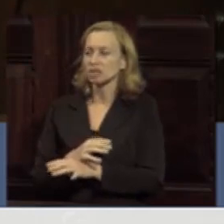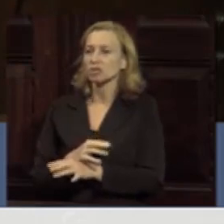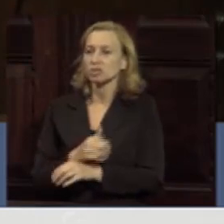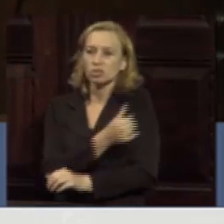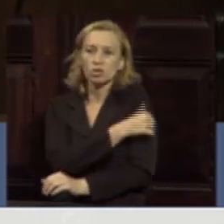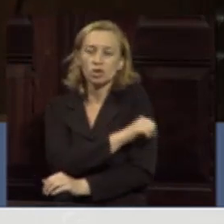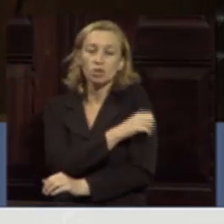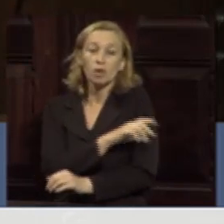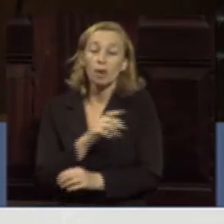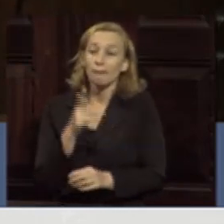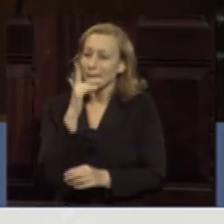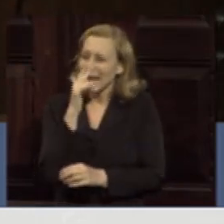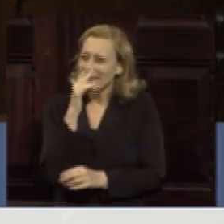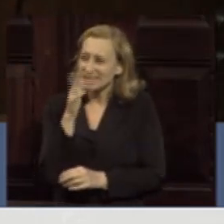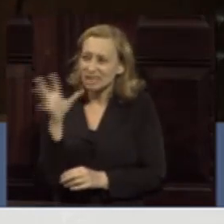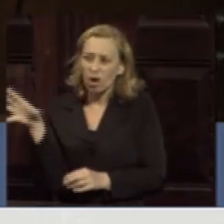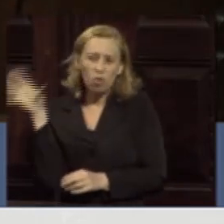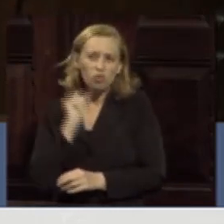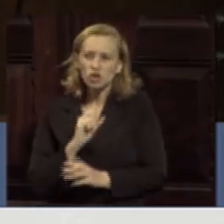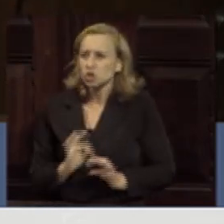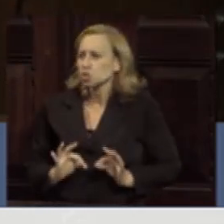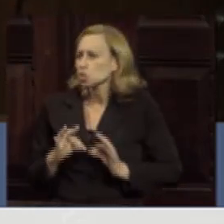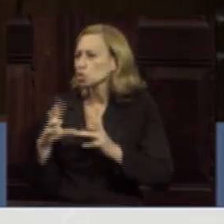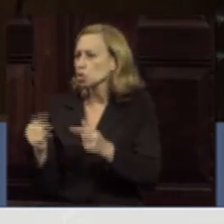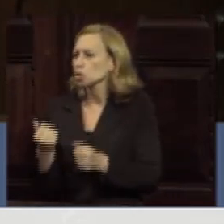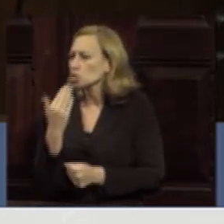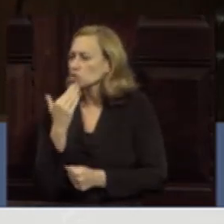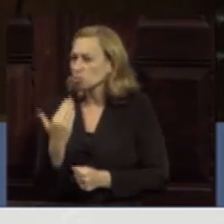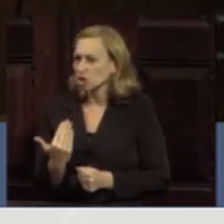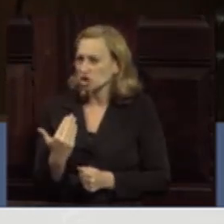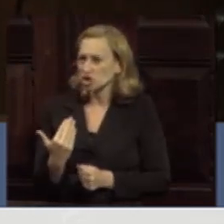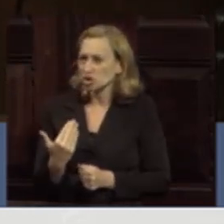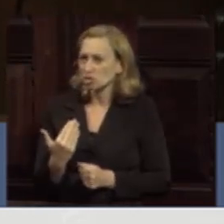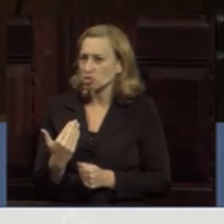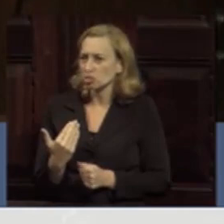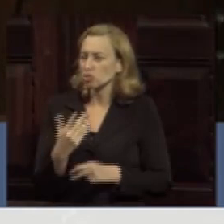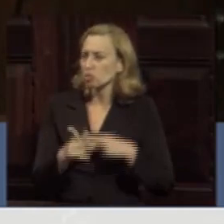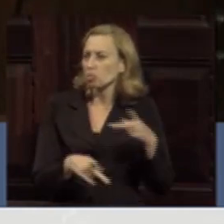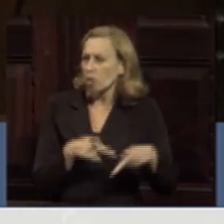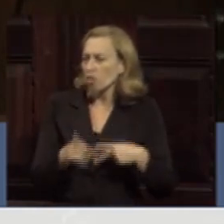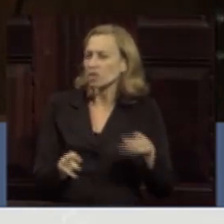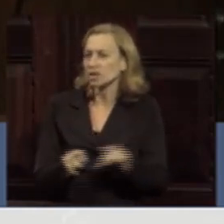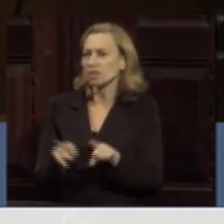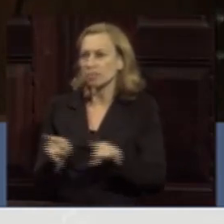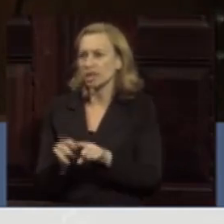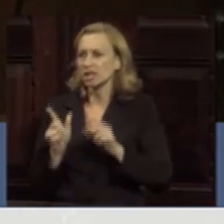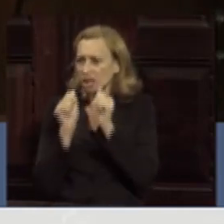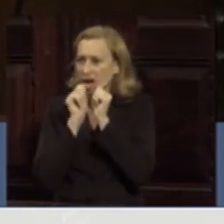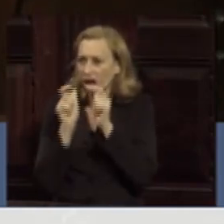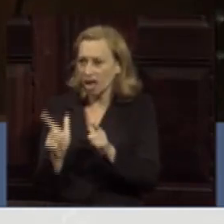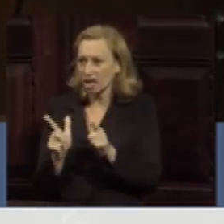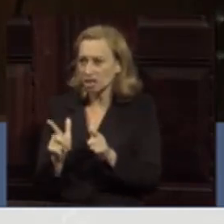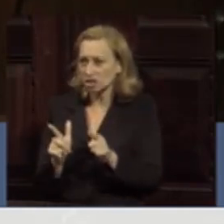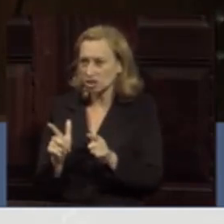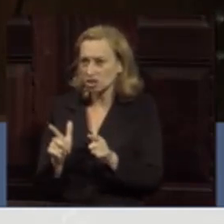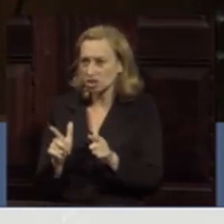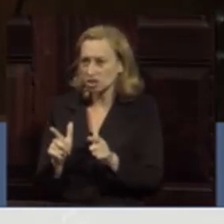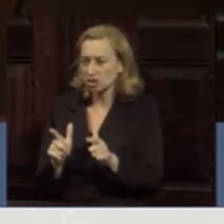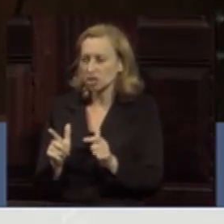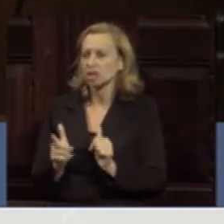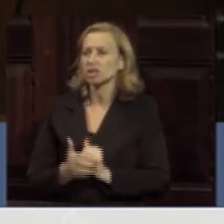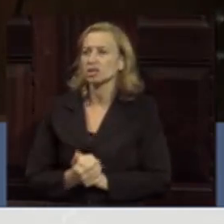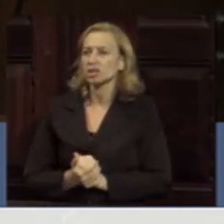só dos vereadores da Câmara Municipal da cidade do Rio de Janeiro, mas também desse humilde deputado que vem